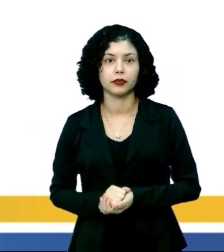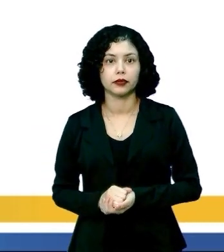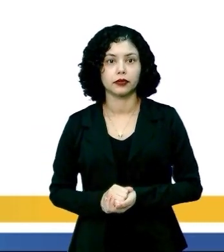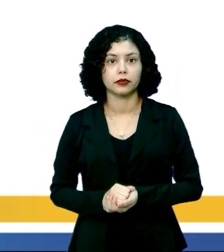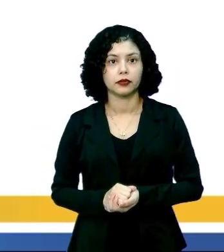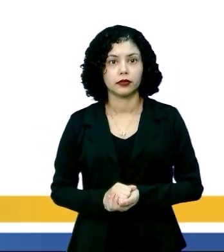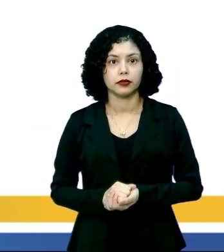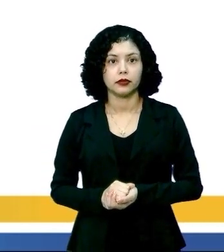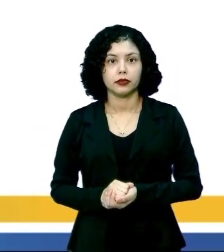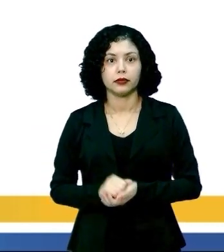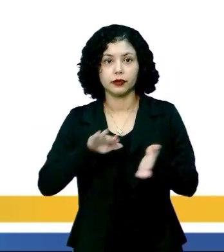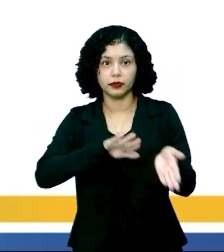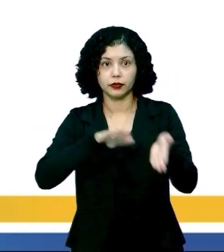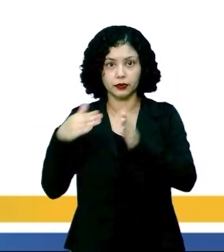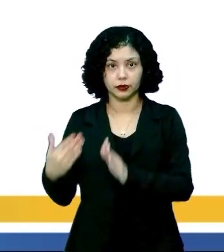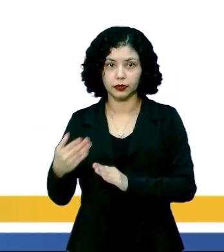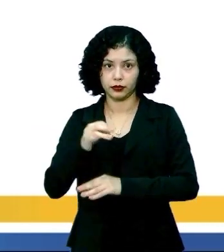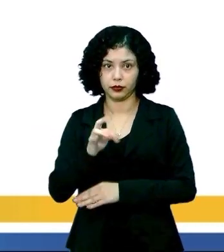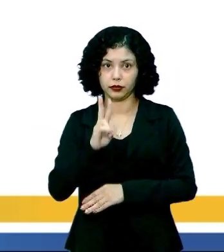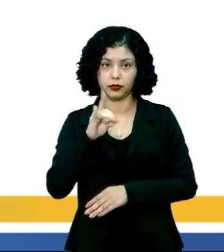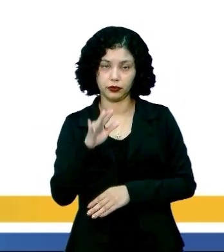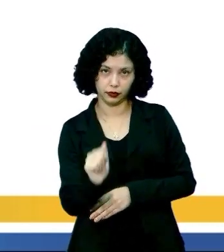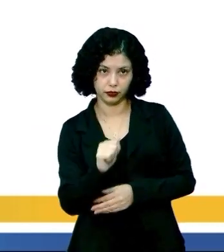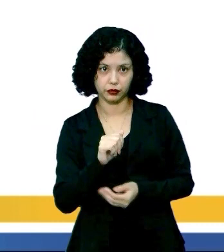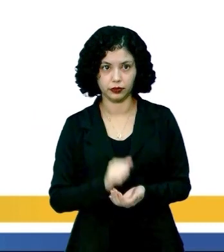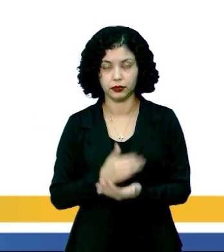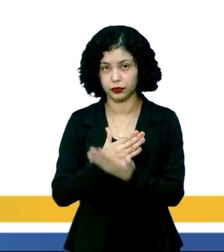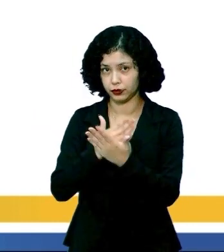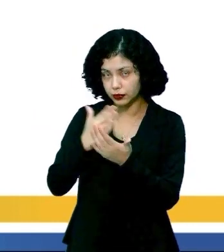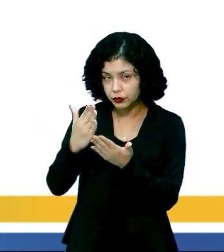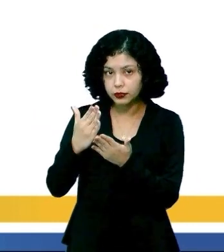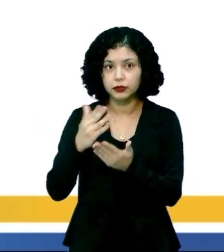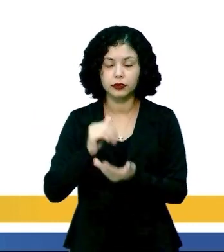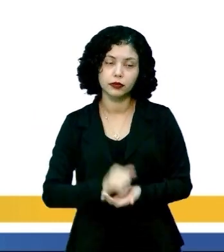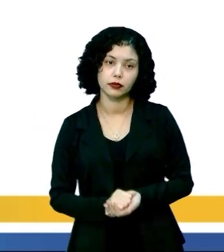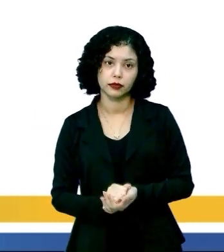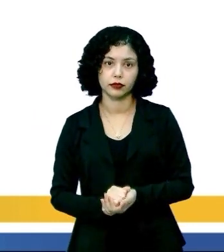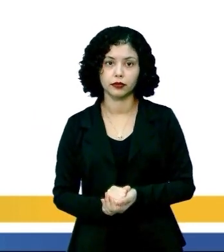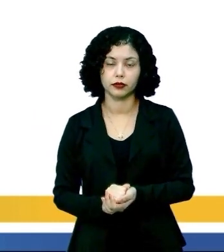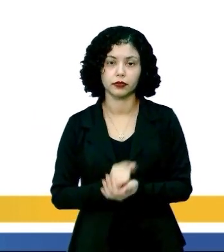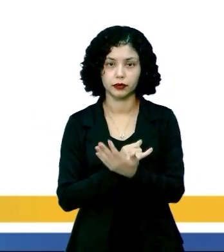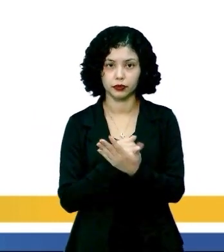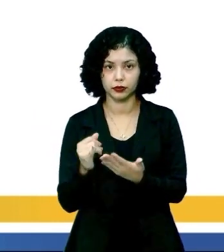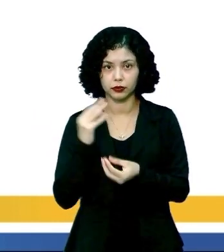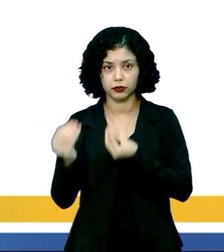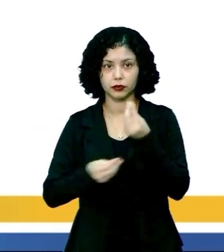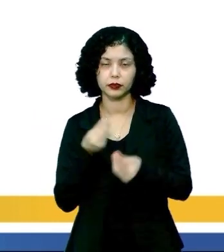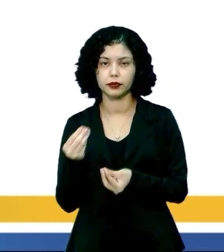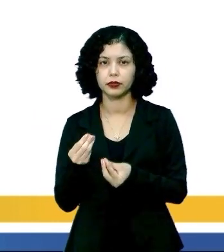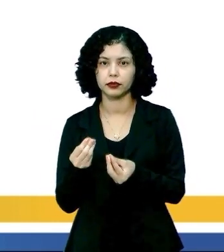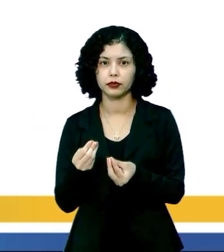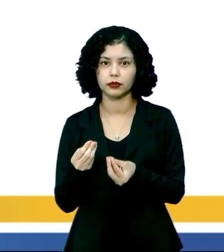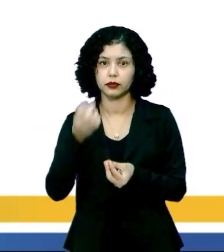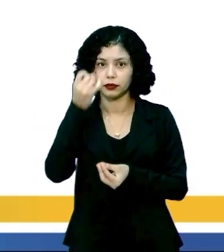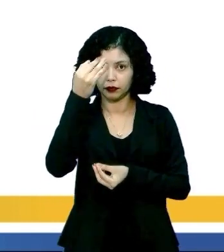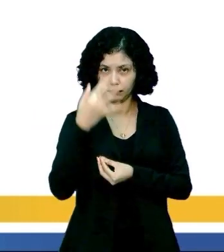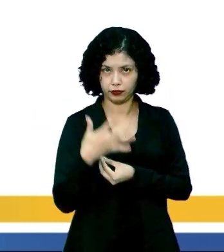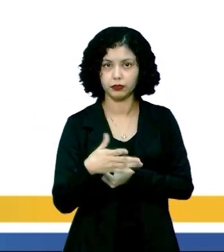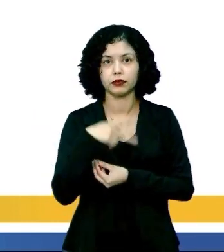era Parte Desfavorecida. E aí ele inicia a introdução fazendo uma